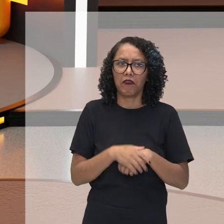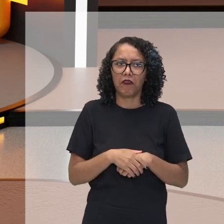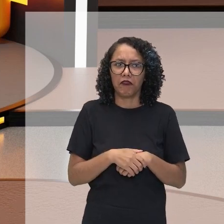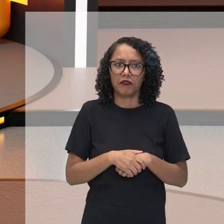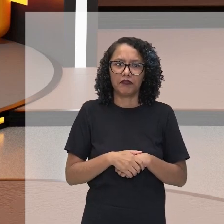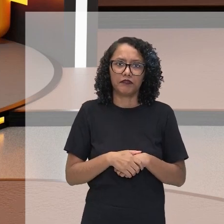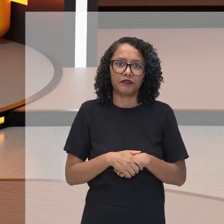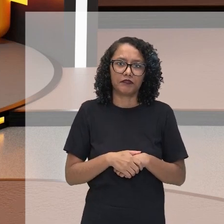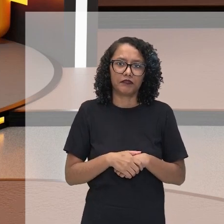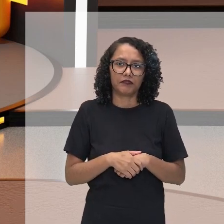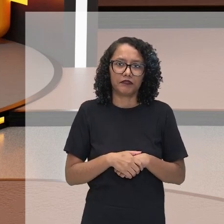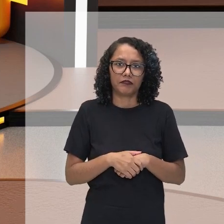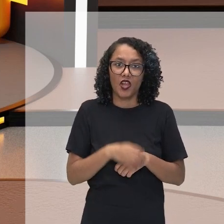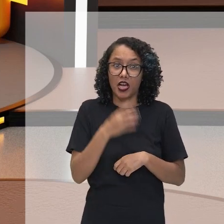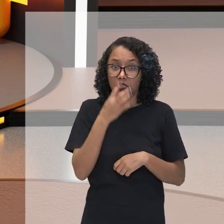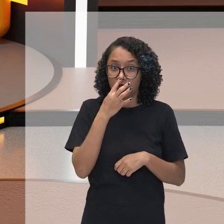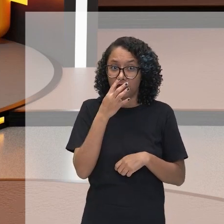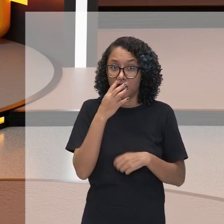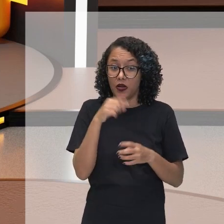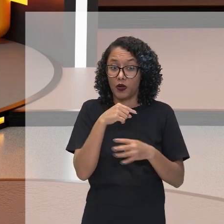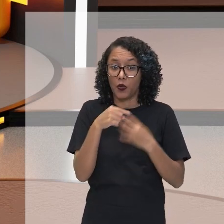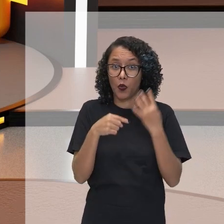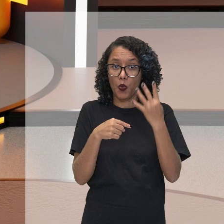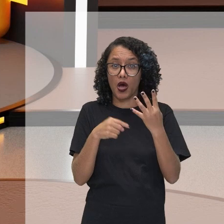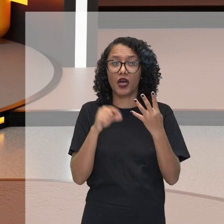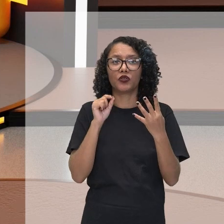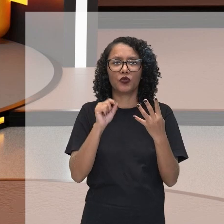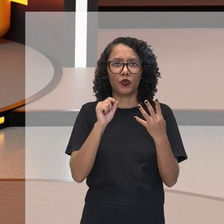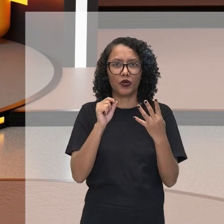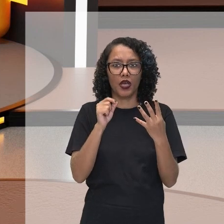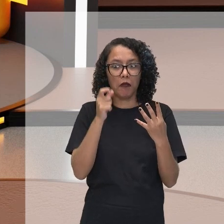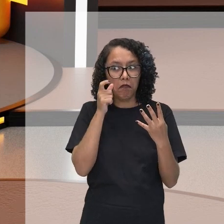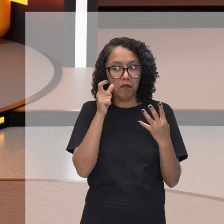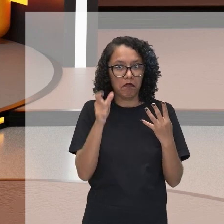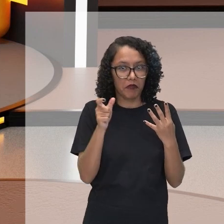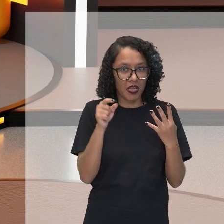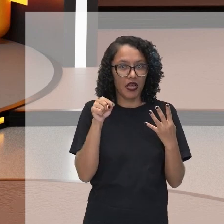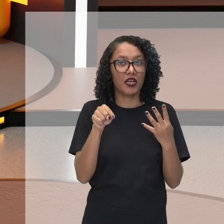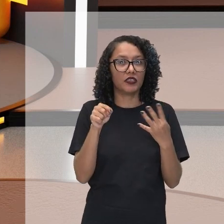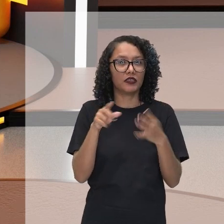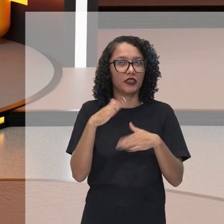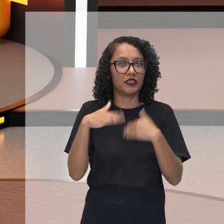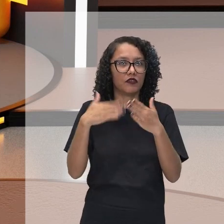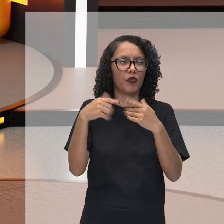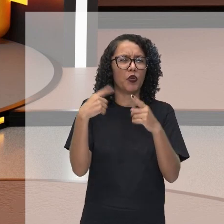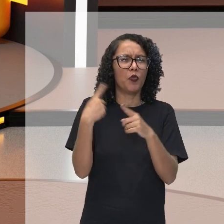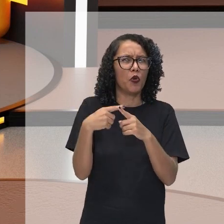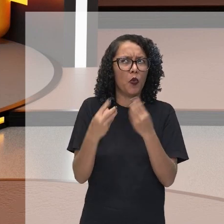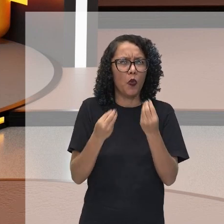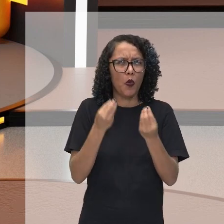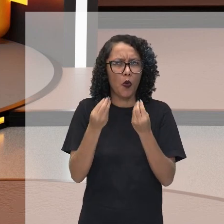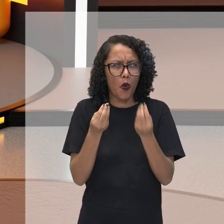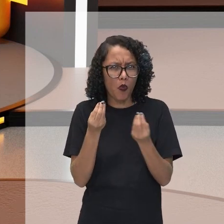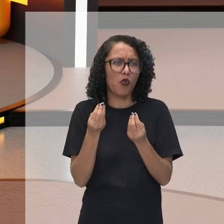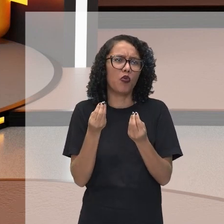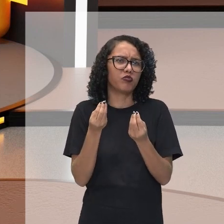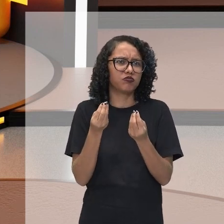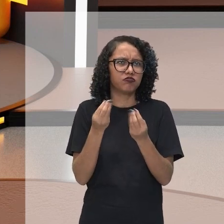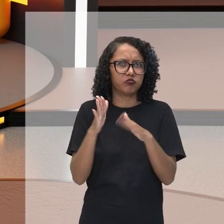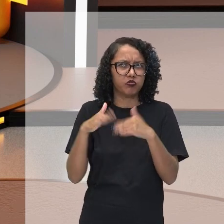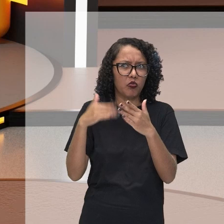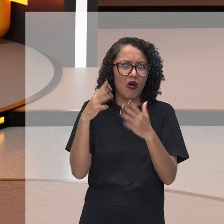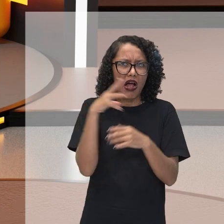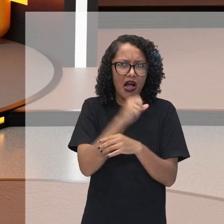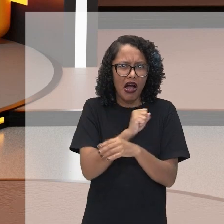4 deles vão ficar de olho nesse desenvolvimento que o Japão, ele acabou despertando, Tanto